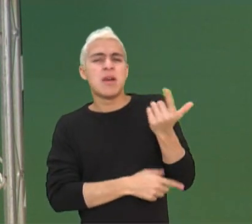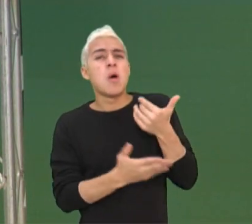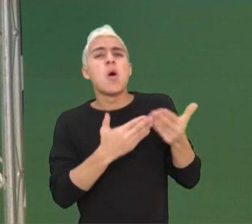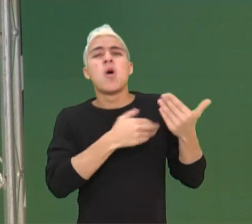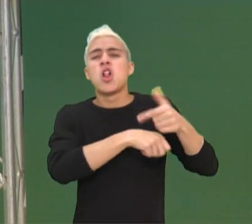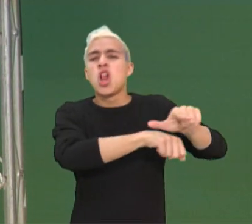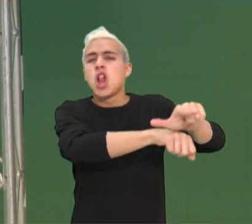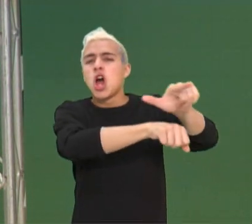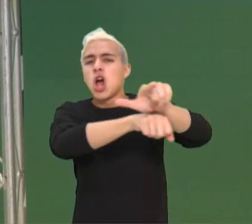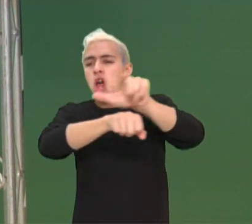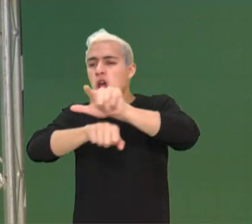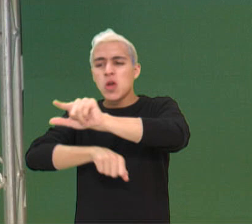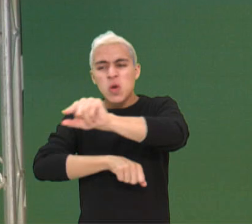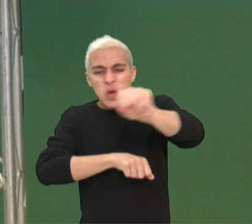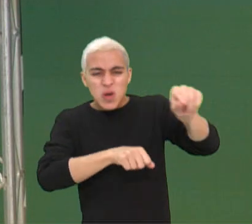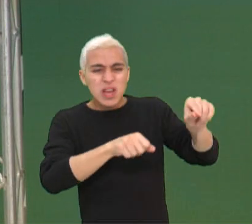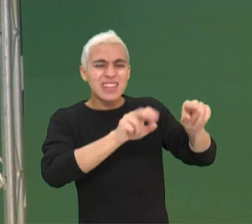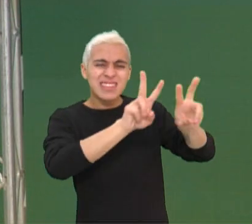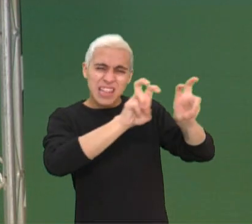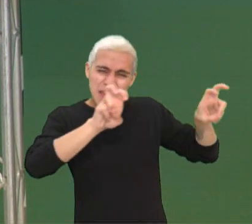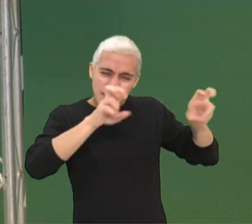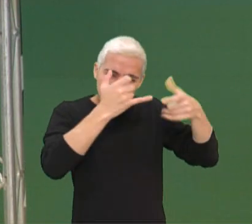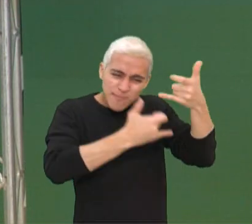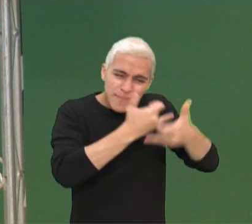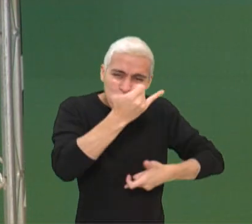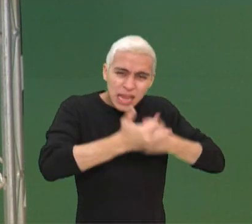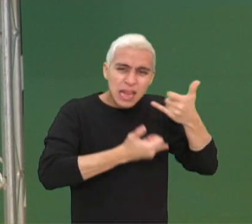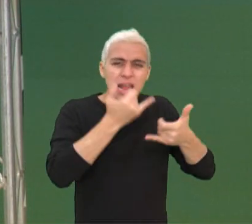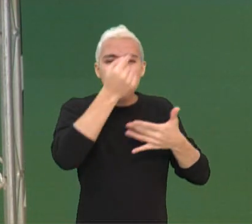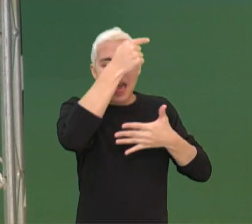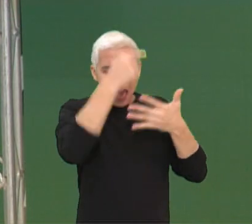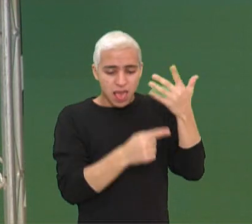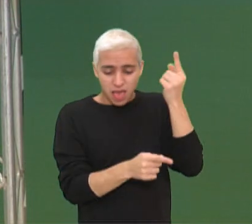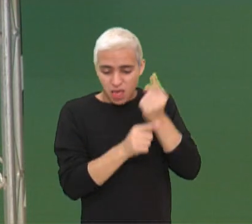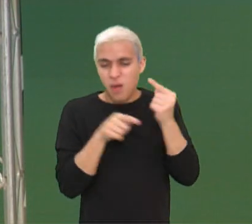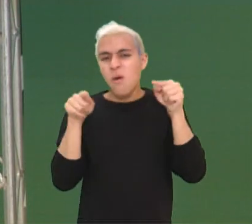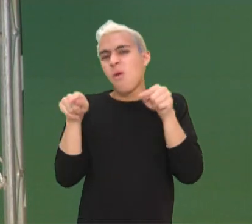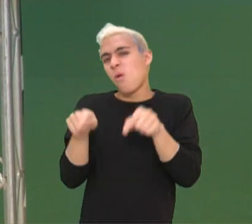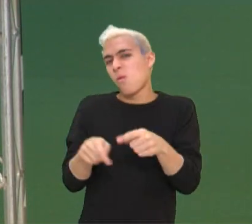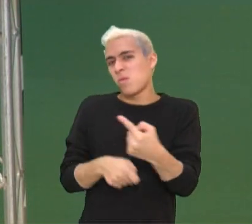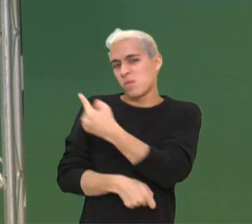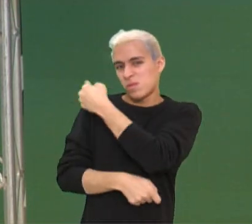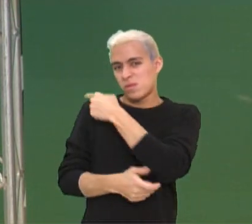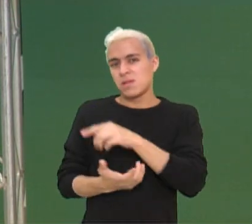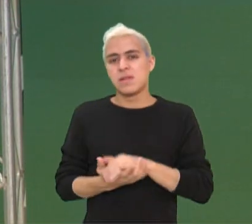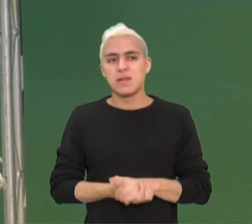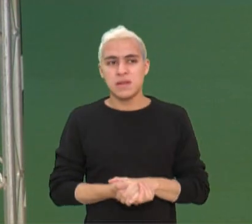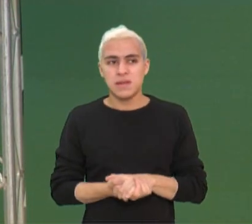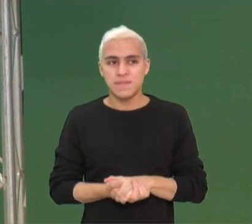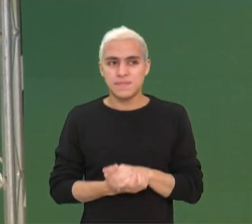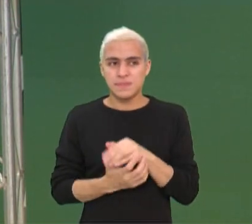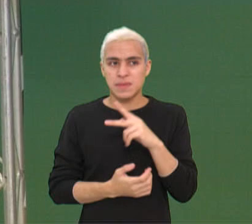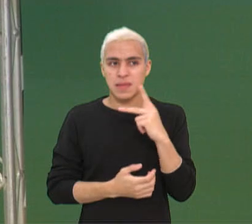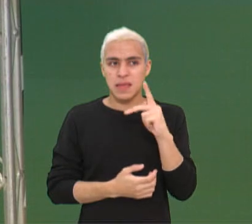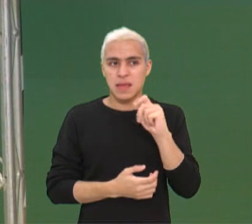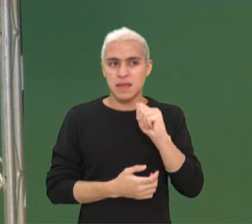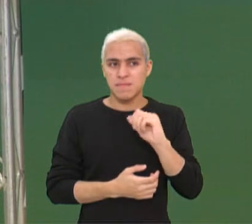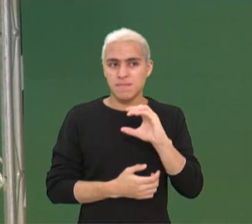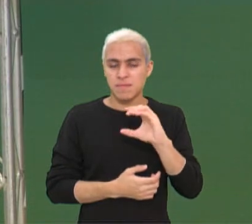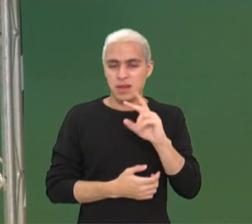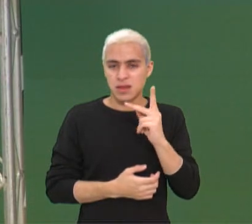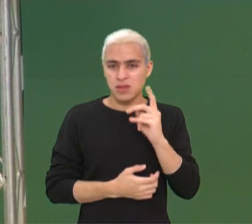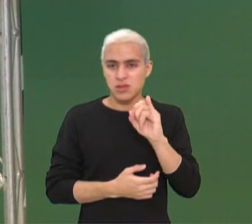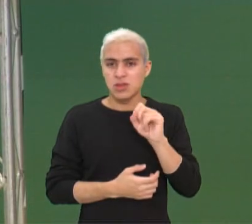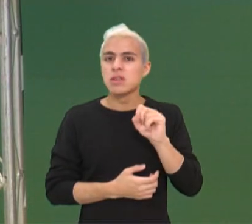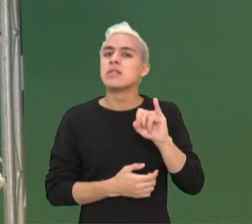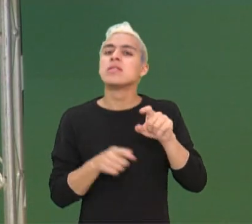qualquer lojinha de artigos, de brinquedos, aí você acha esse tipo de jogo. O Pachisi, né? Século VI,